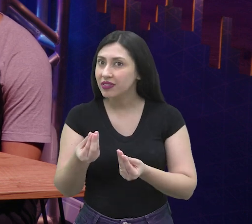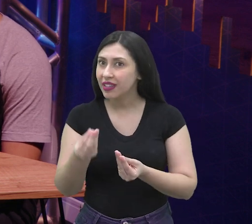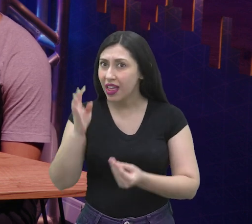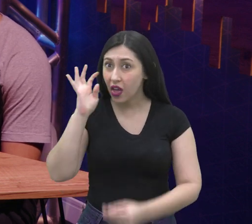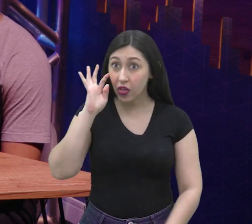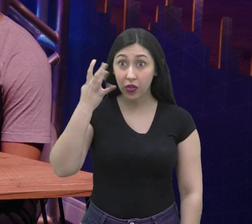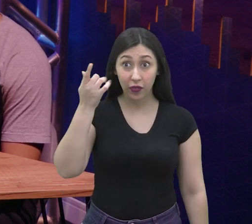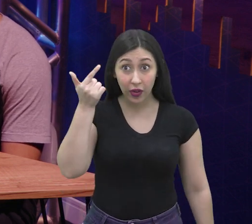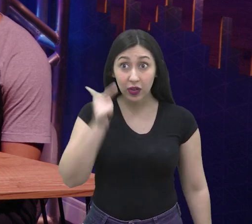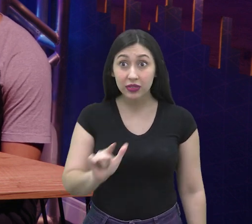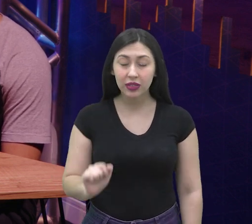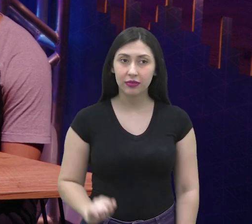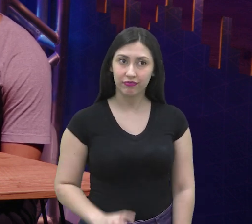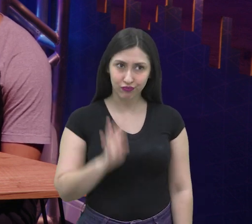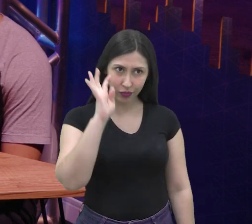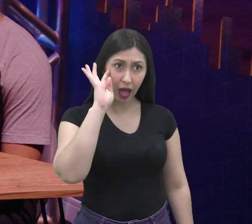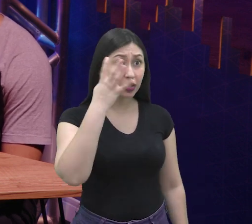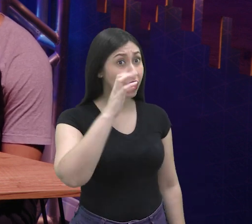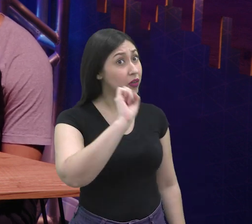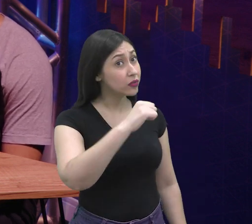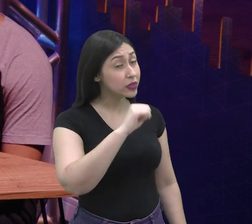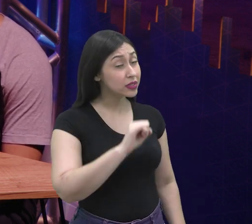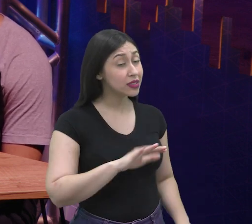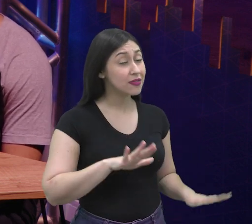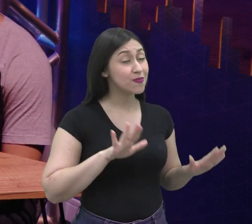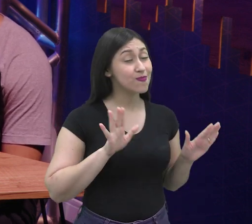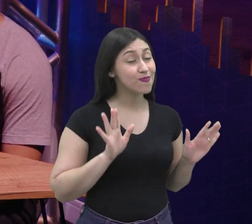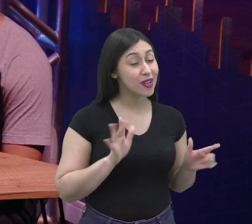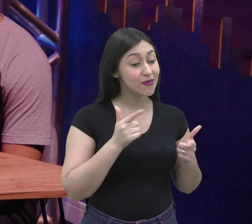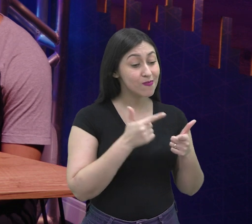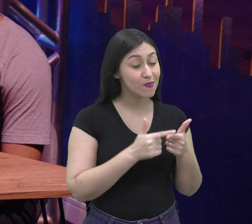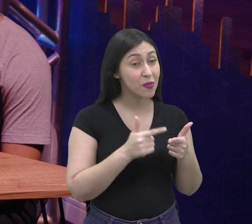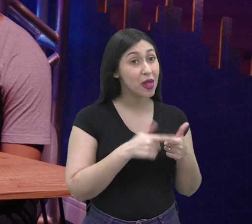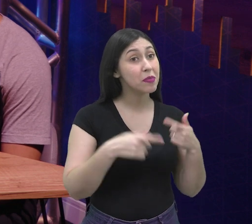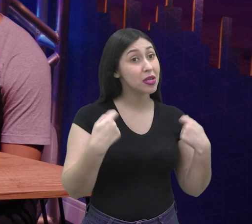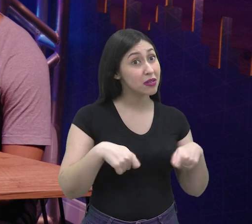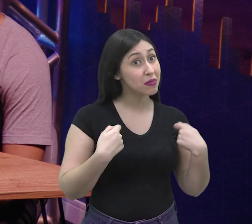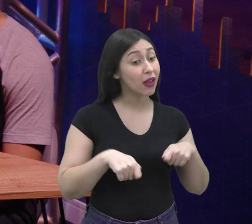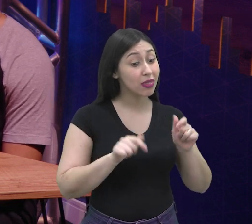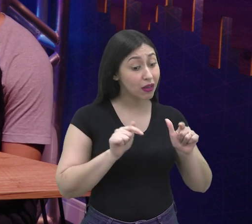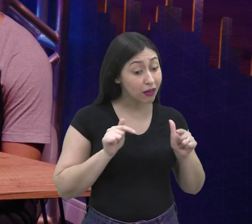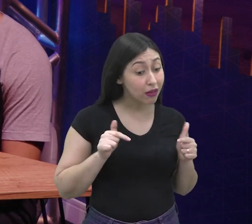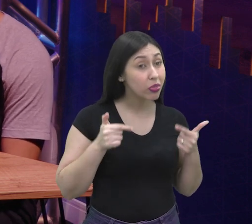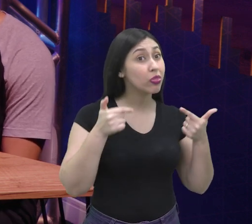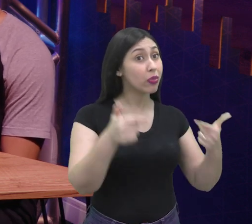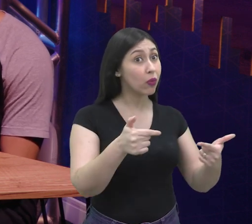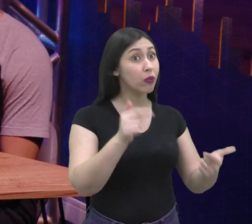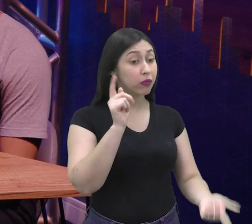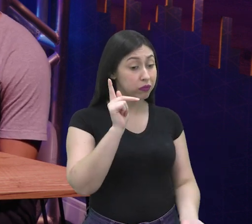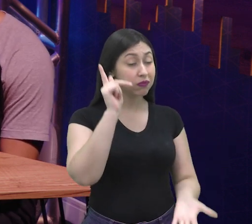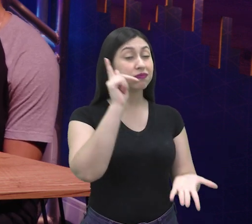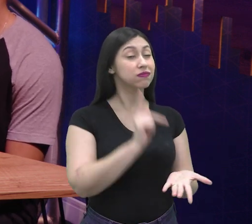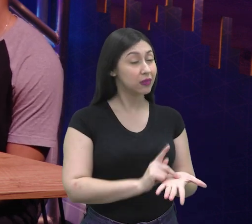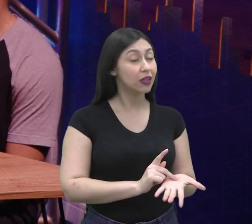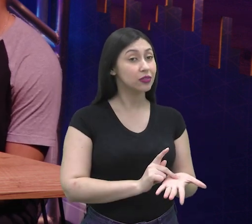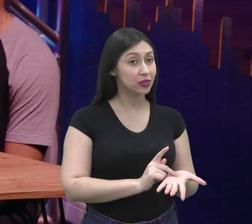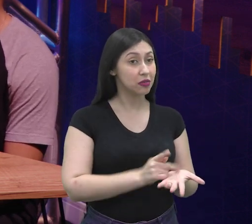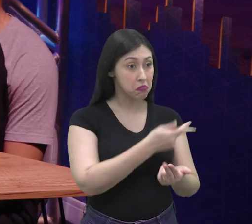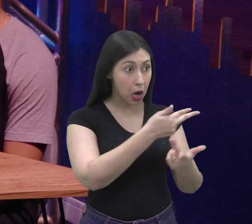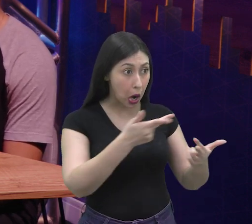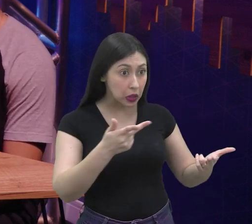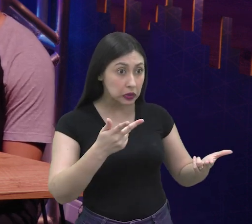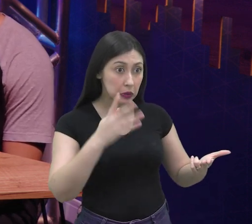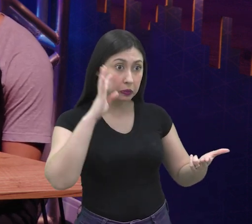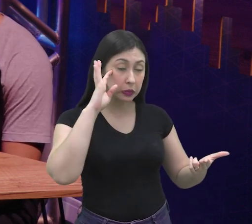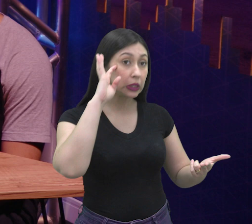solução? Samuel, solução tem, né? O problema é a movimentação. A gente realmente precisa se mobilizar para fazer com que as